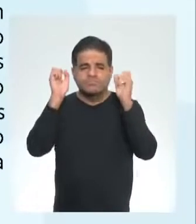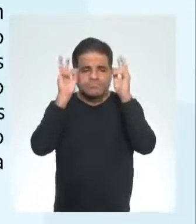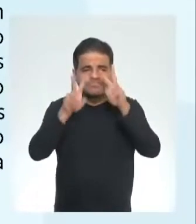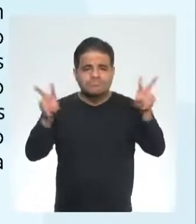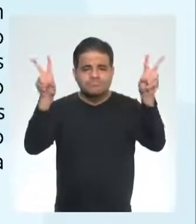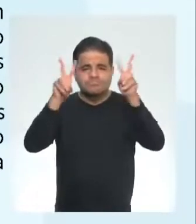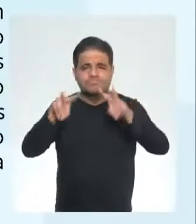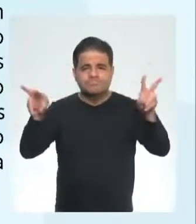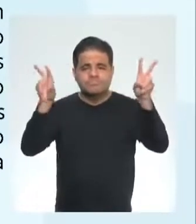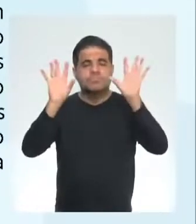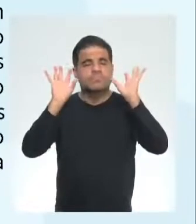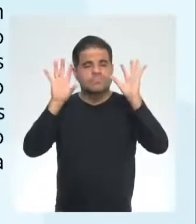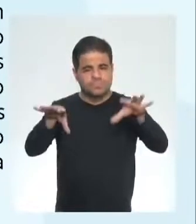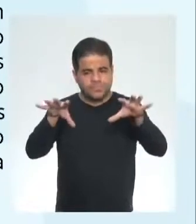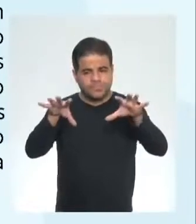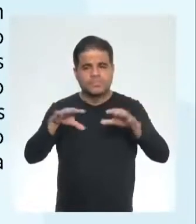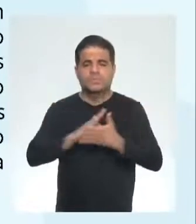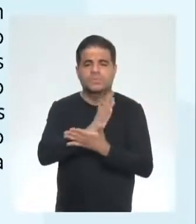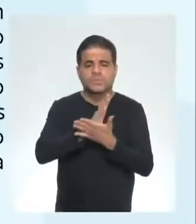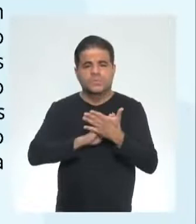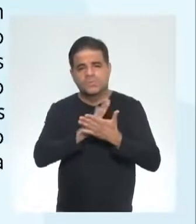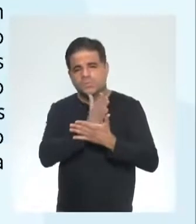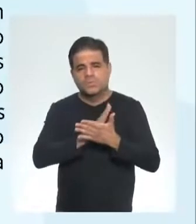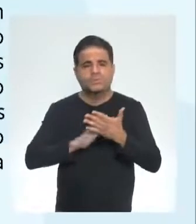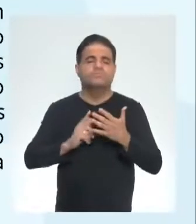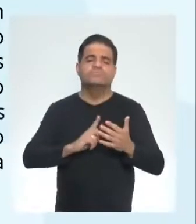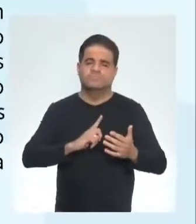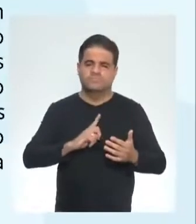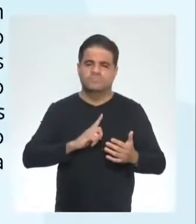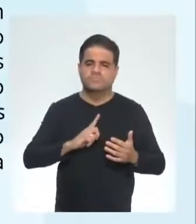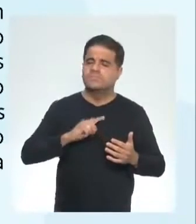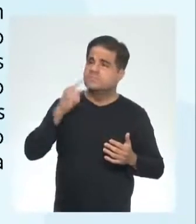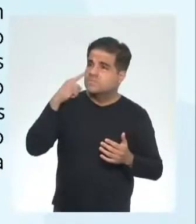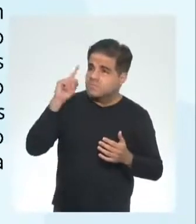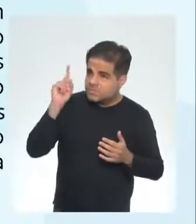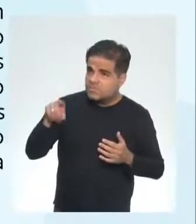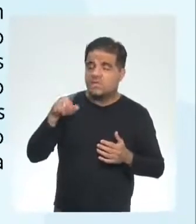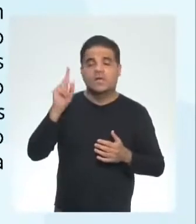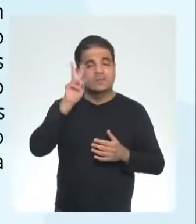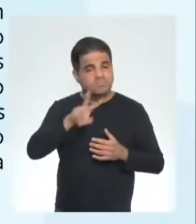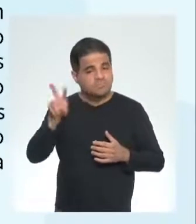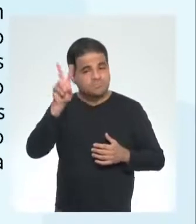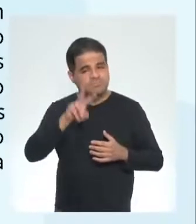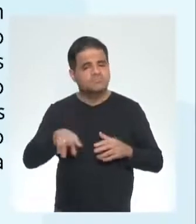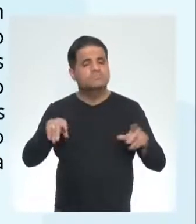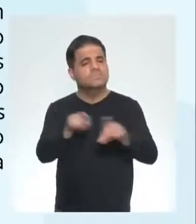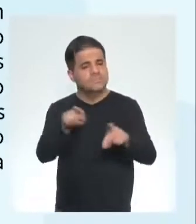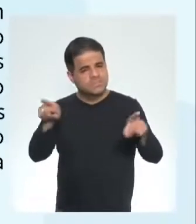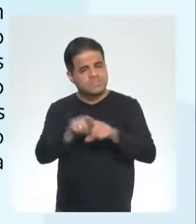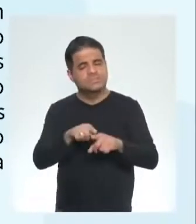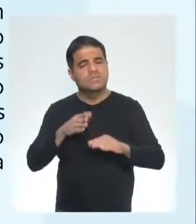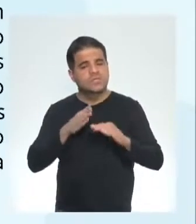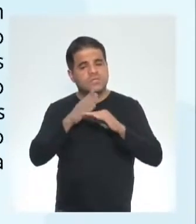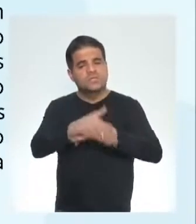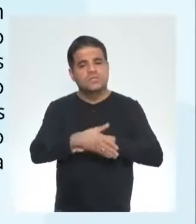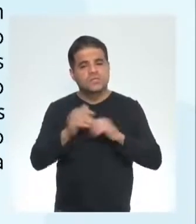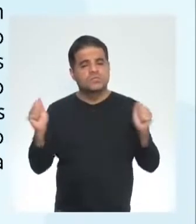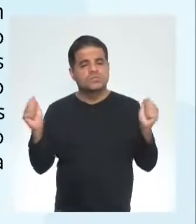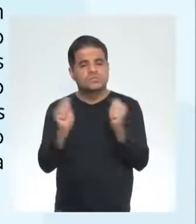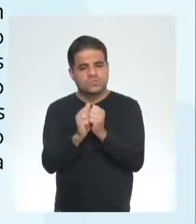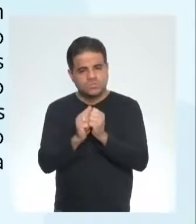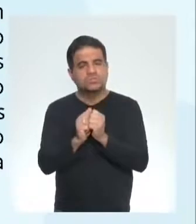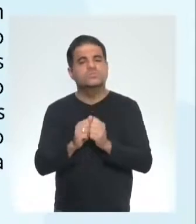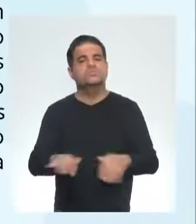isso causa sim um certo desconforto. E nesse caso, a poluição visual, então, ela atua em conjunto